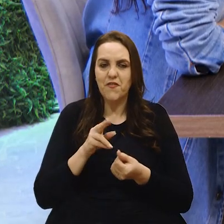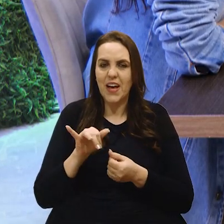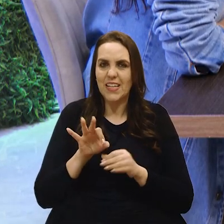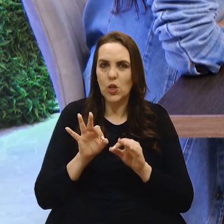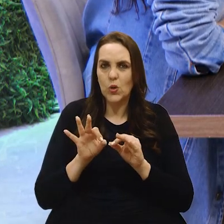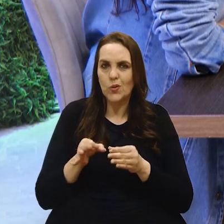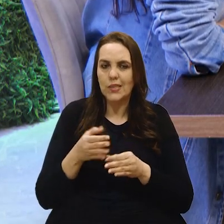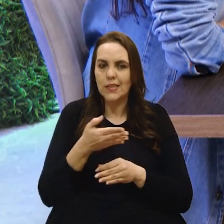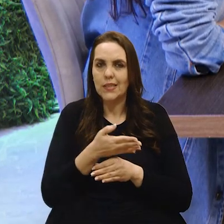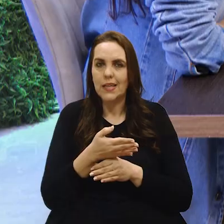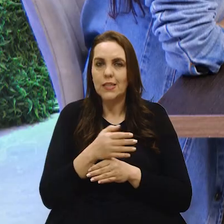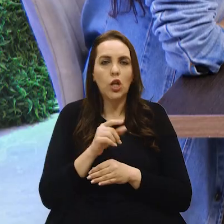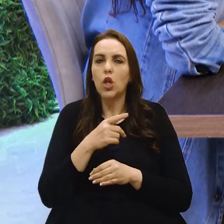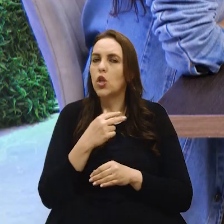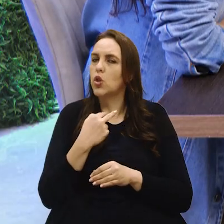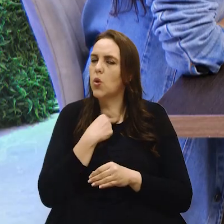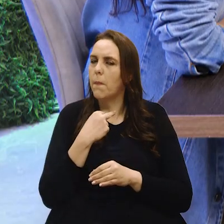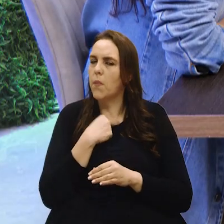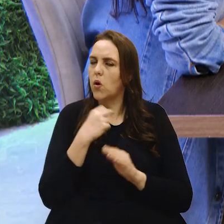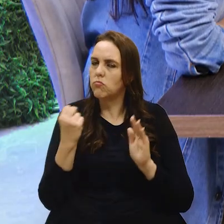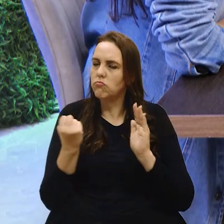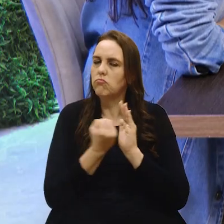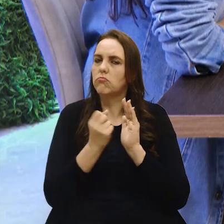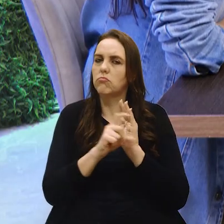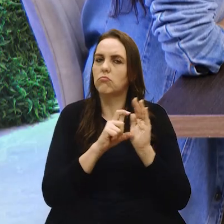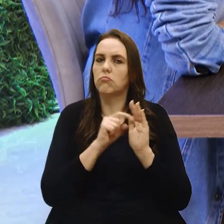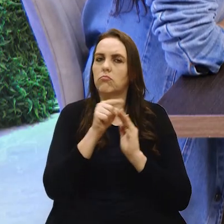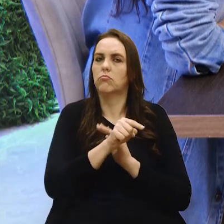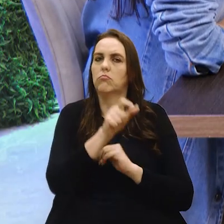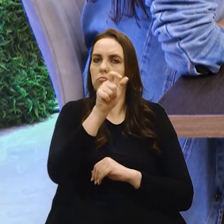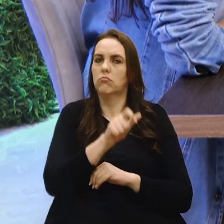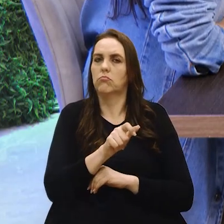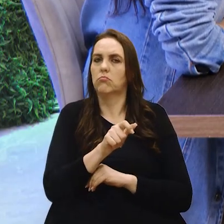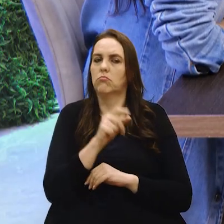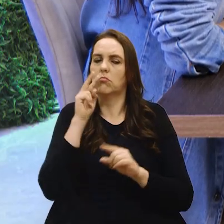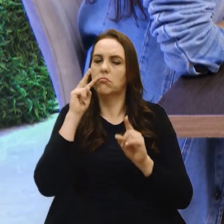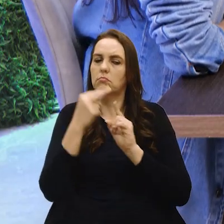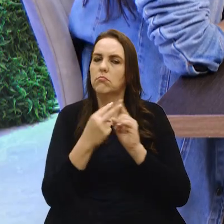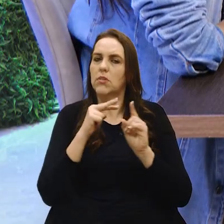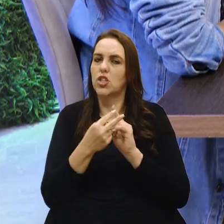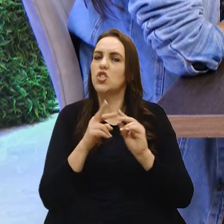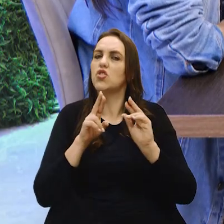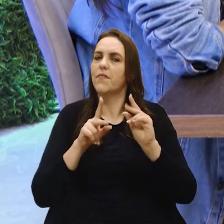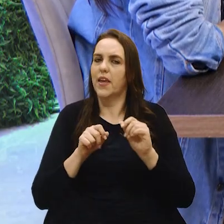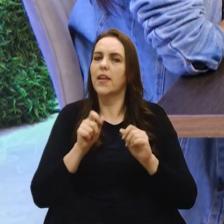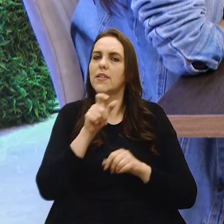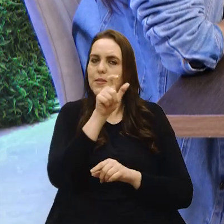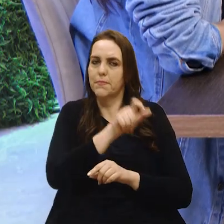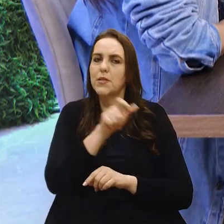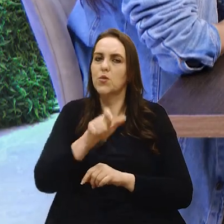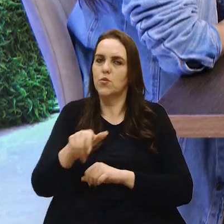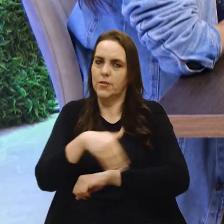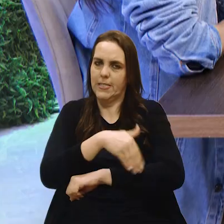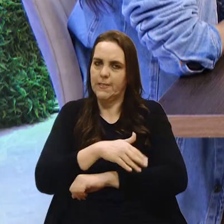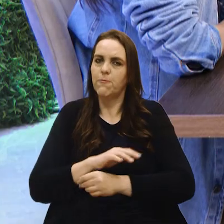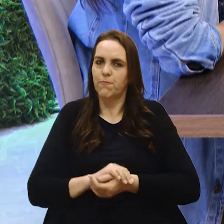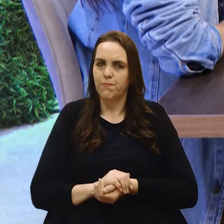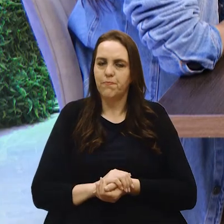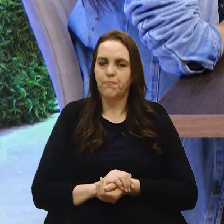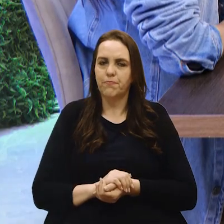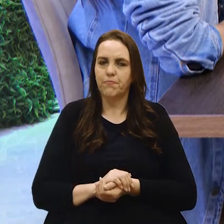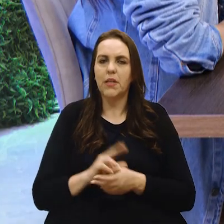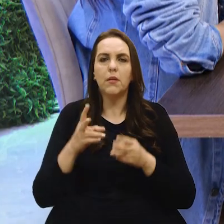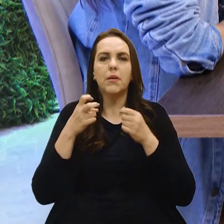vai fazer com que não dá para estigmatizar, assim. Tem que olhar de outras maneiras também. E a gente percebe que também,